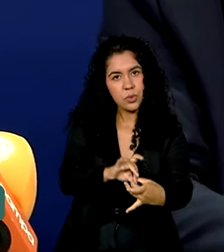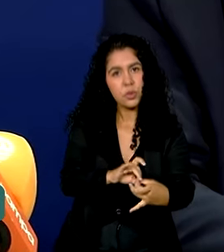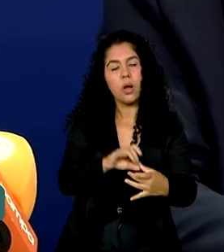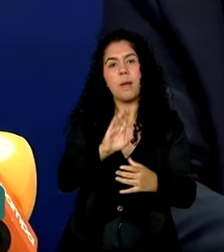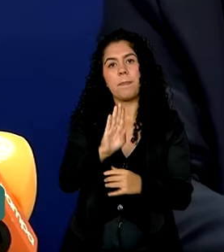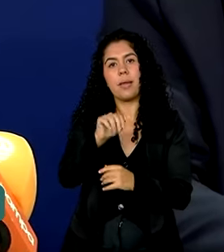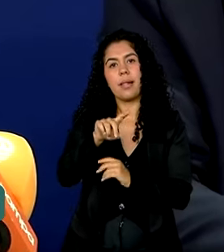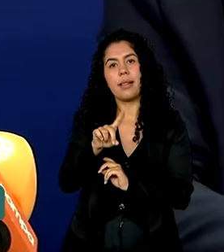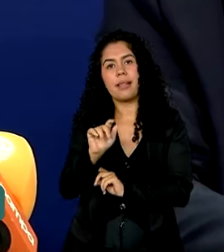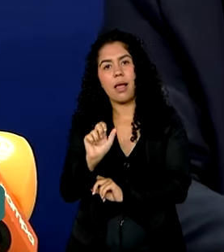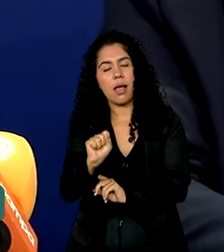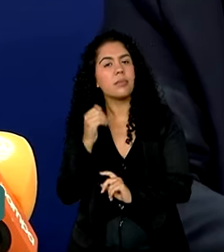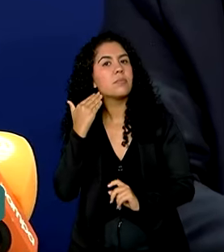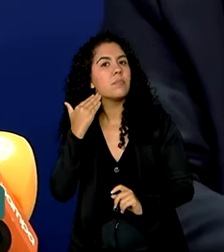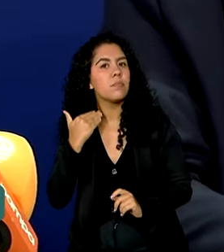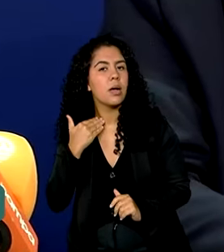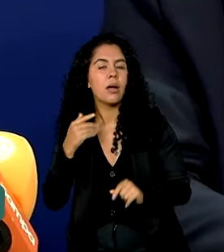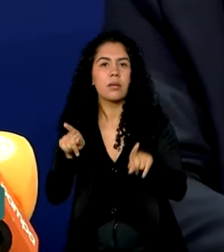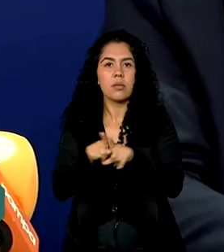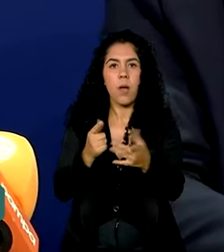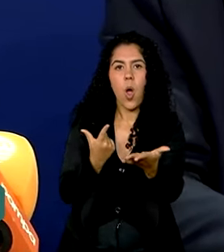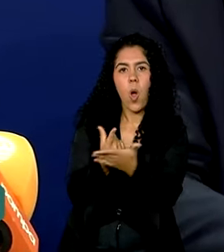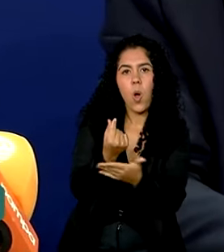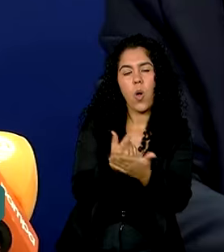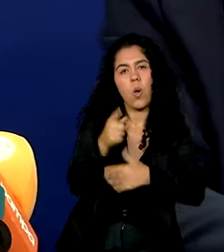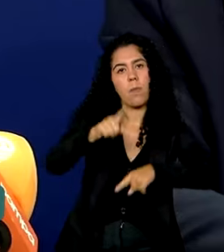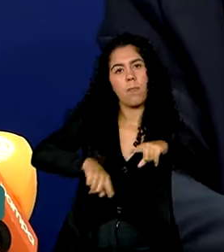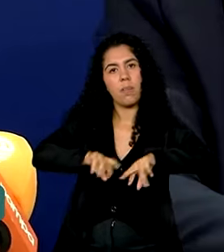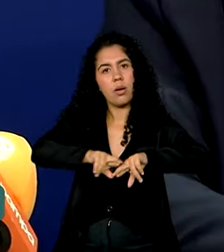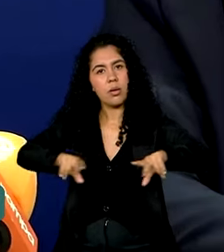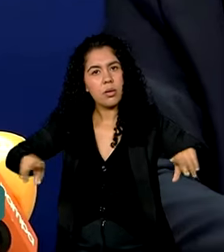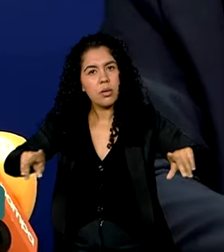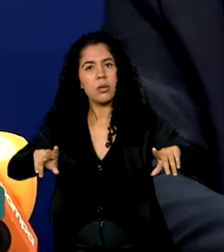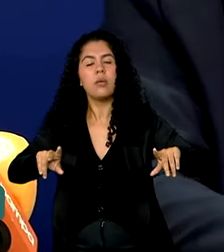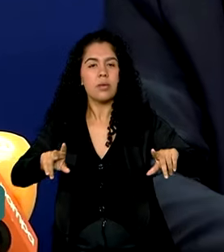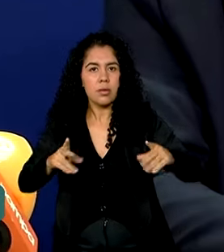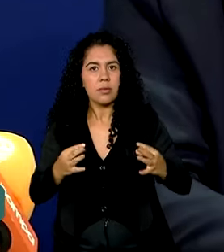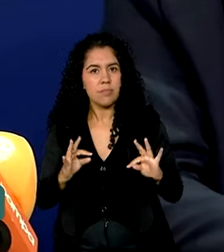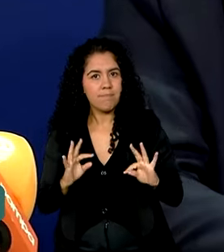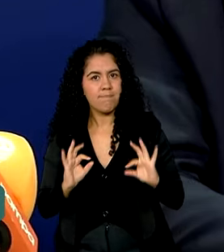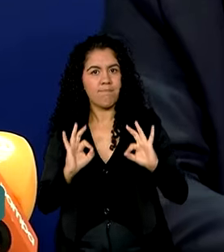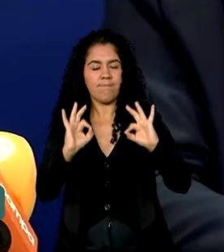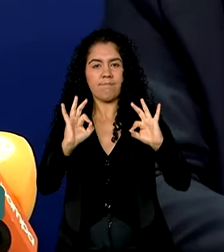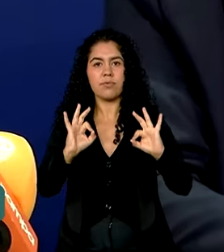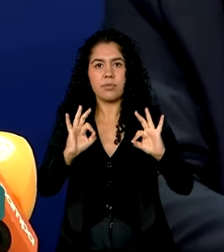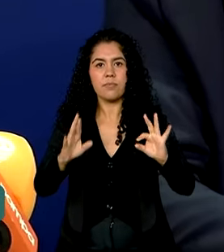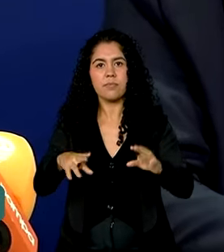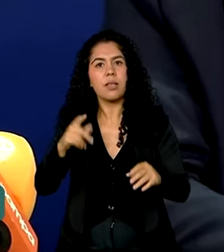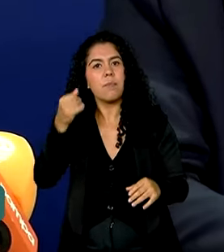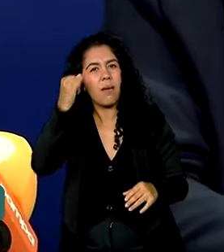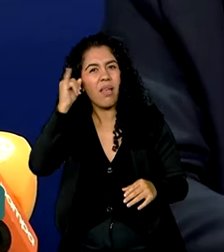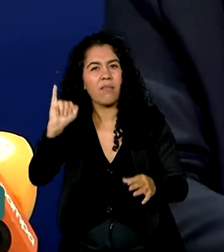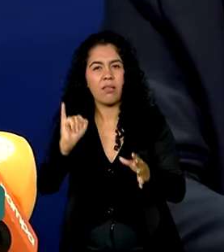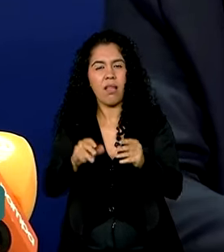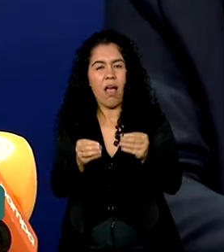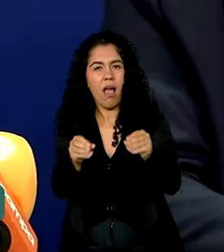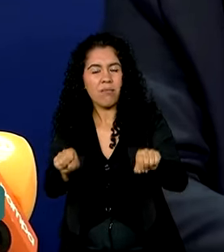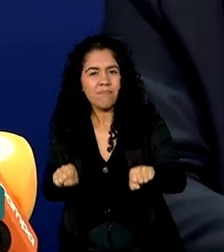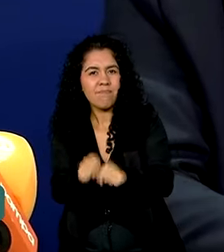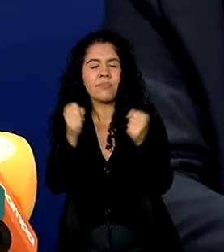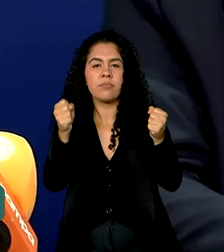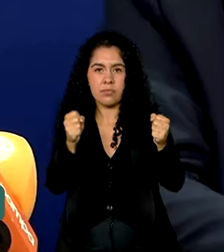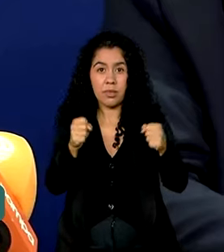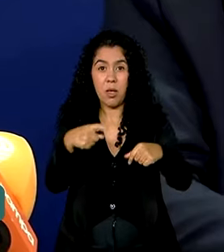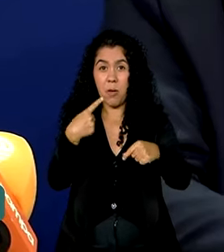BNDES, que é inovação em equipamentos que sejam menos sensíveis à deterioração, porque hoje